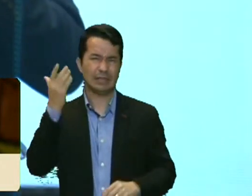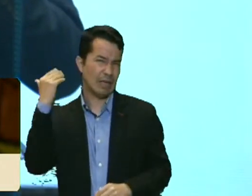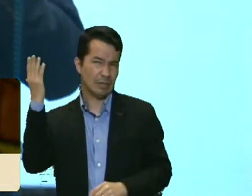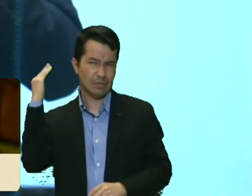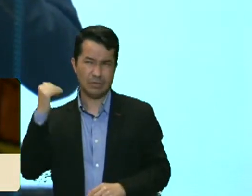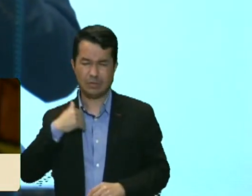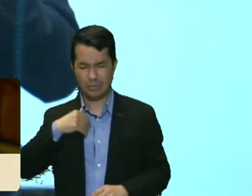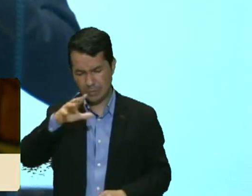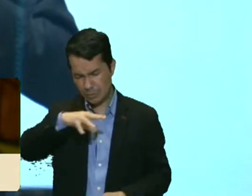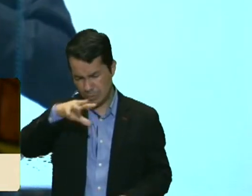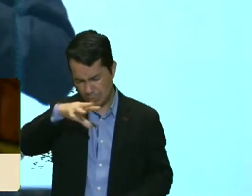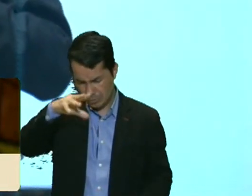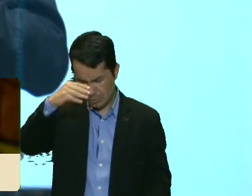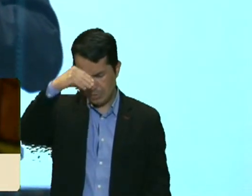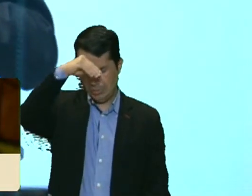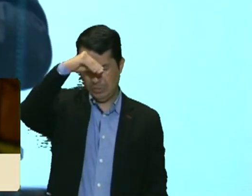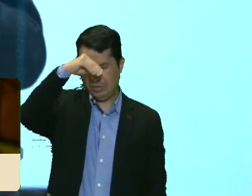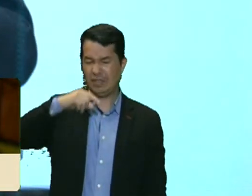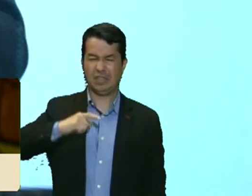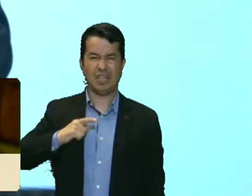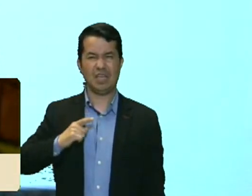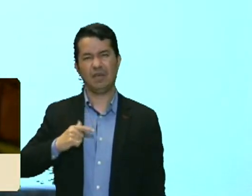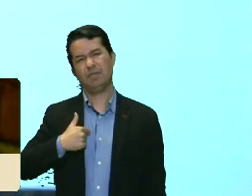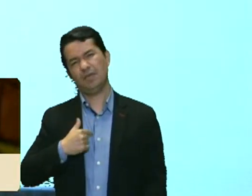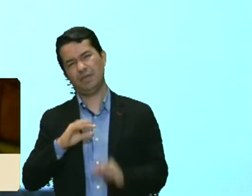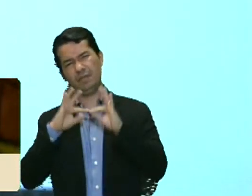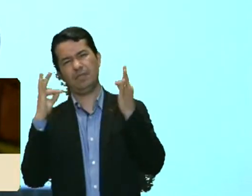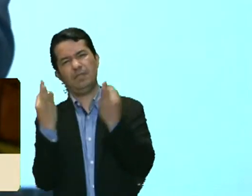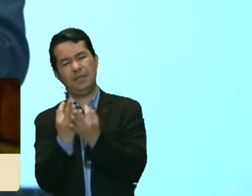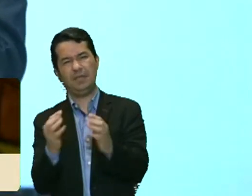espíritas. Queridos,